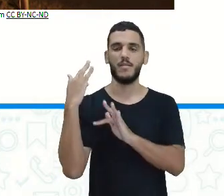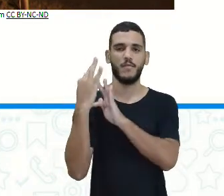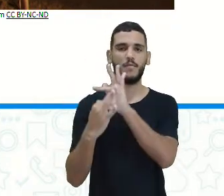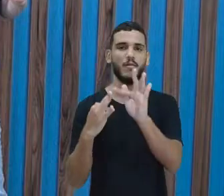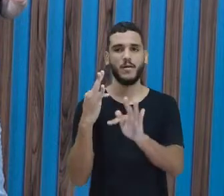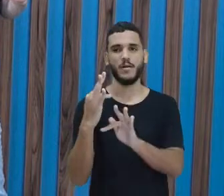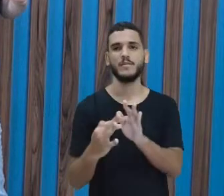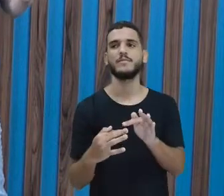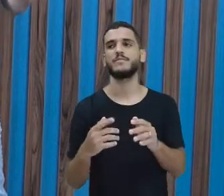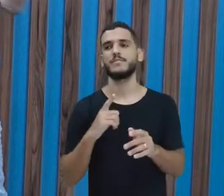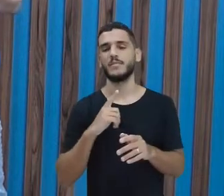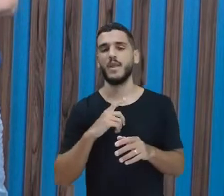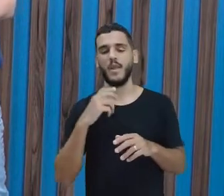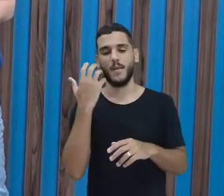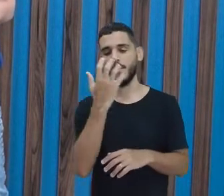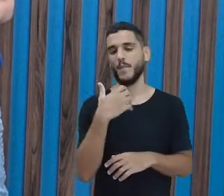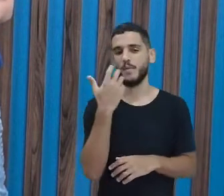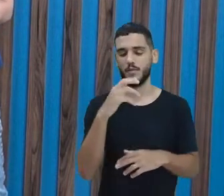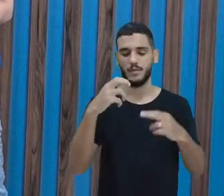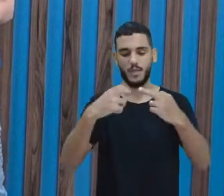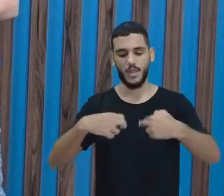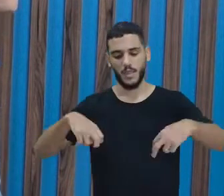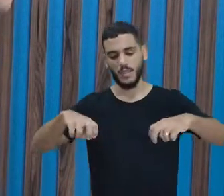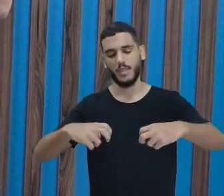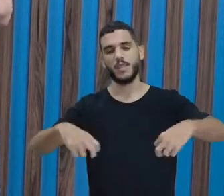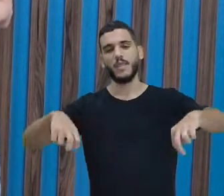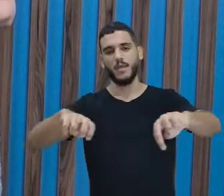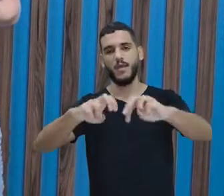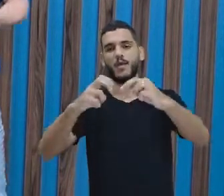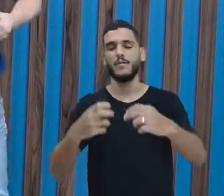trazer cantigas de rodas. Então, o que que se faz quando você